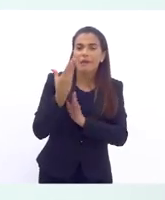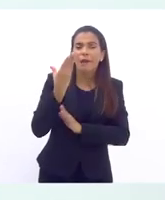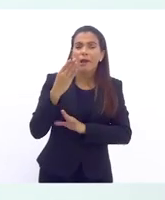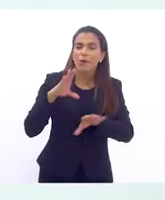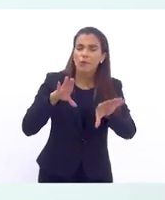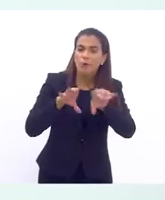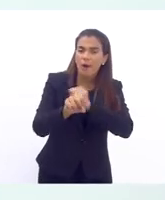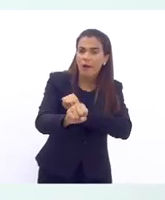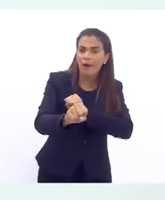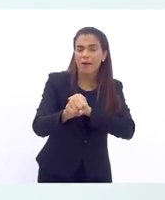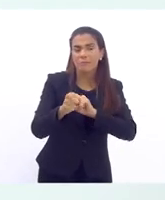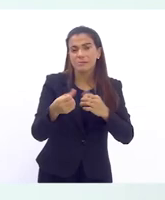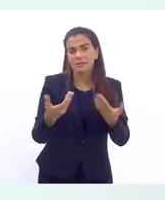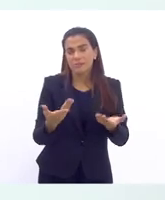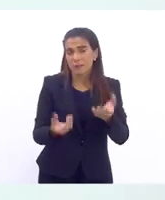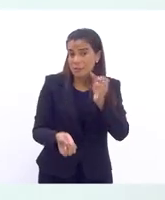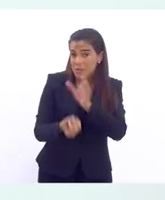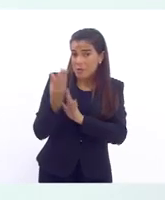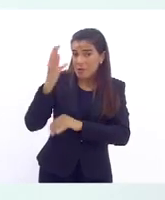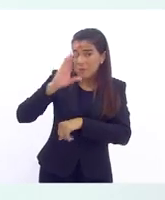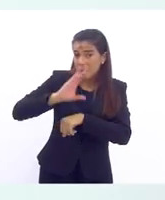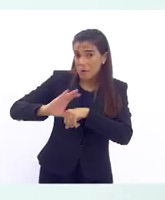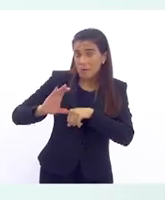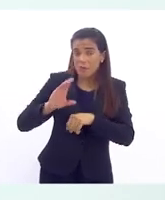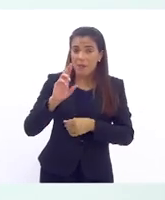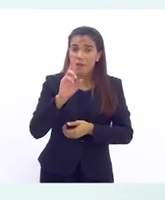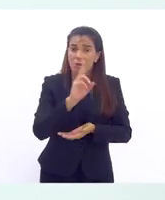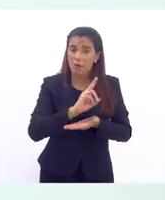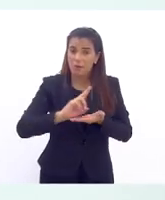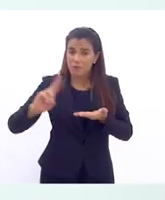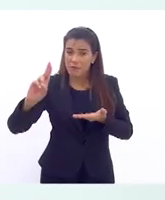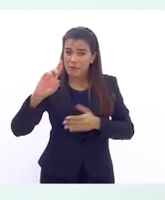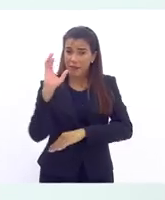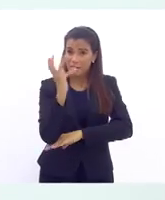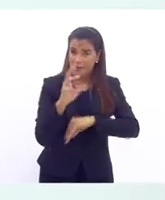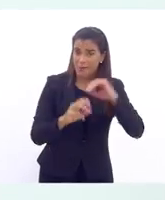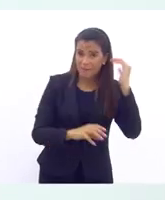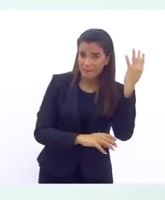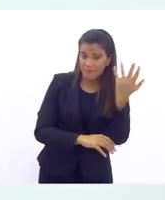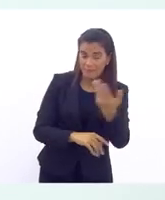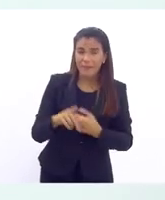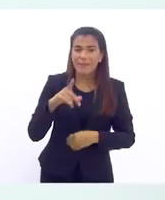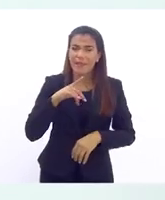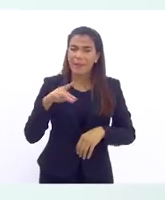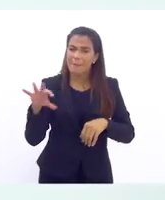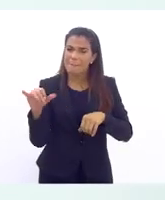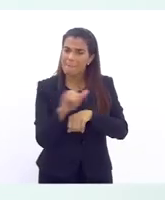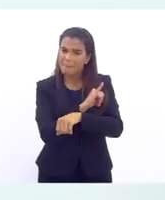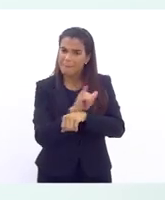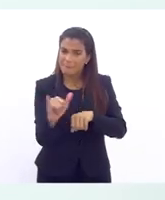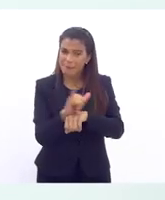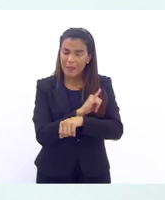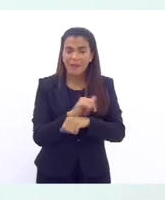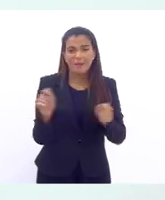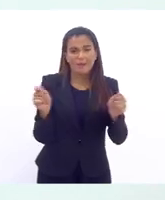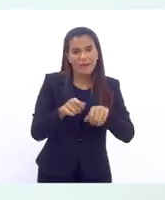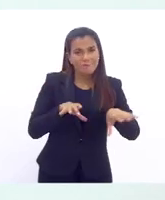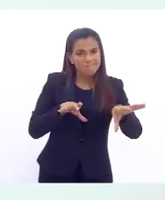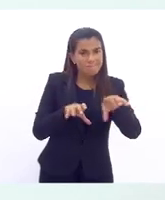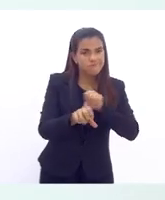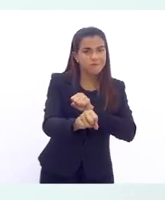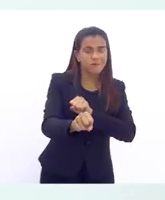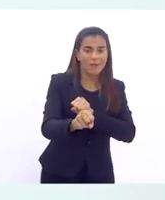capacitação criando um curso a gente tem lá Universidade do ambiente a gente tem métodos que a gente pode participar